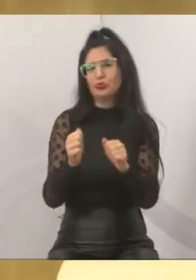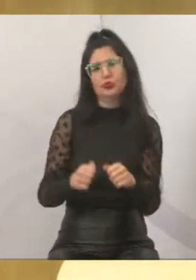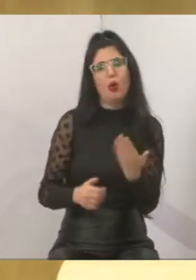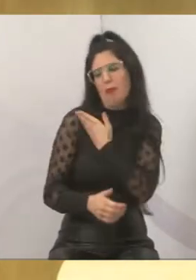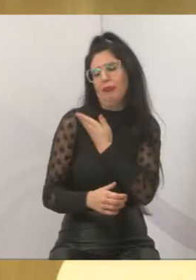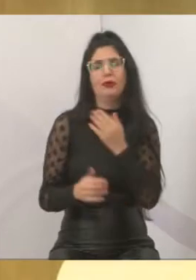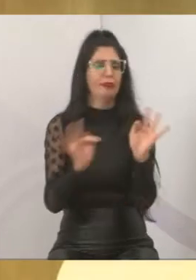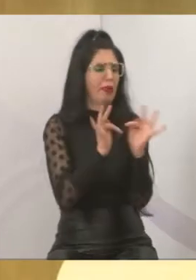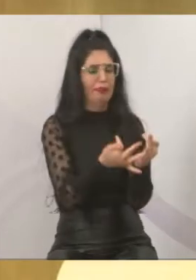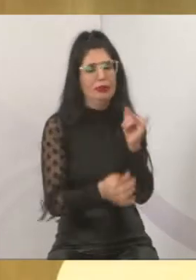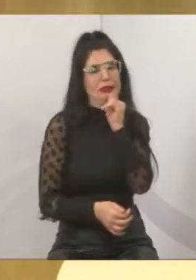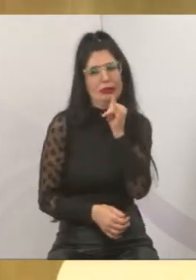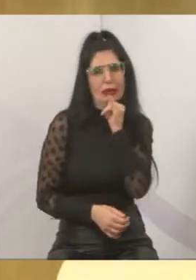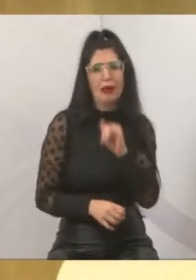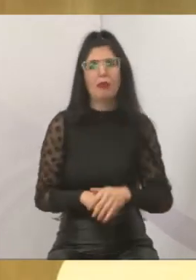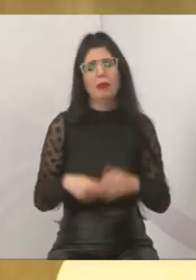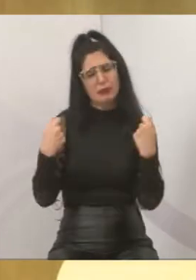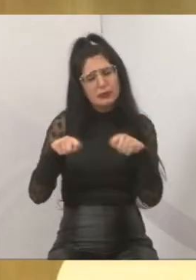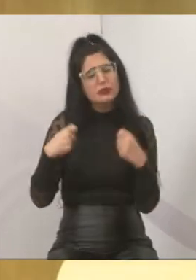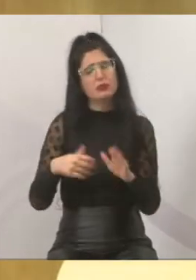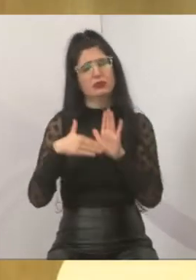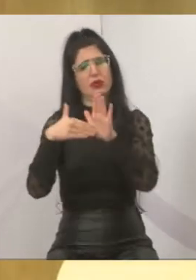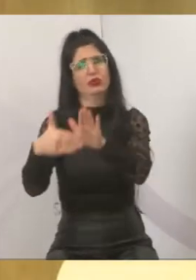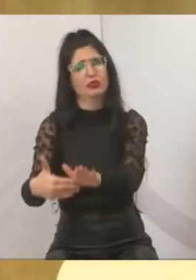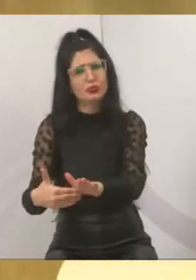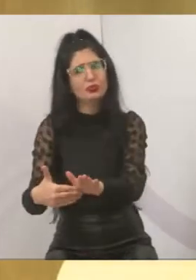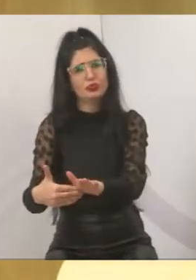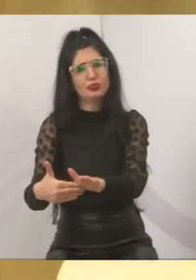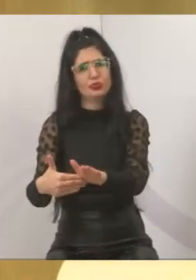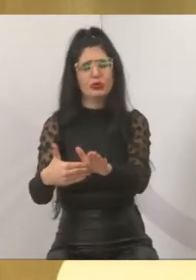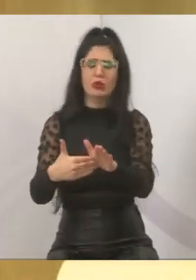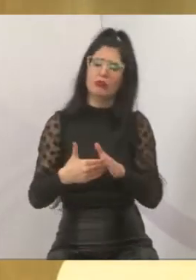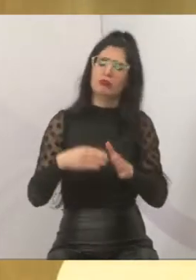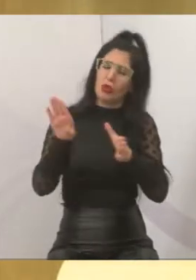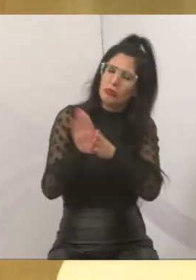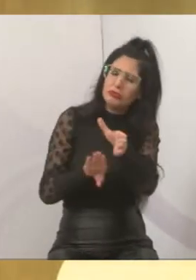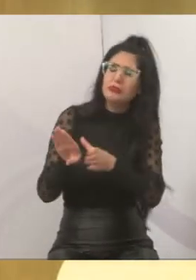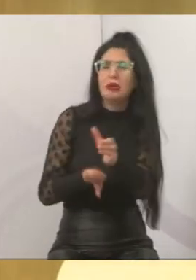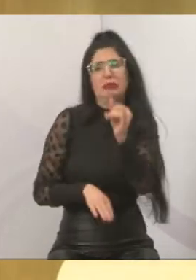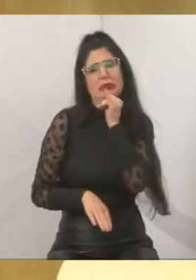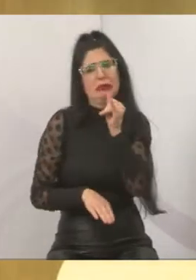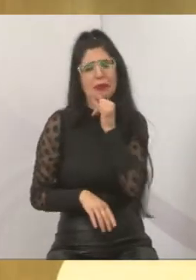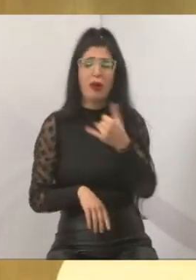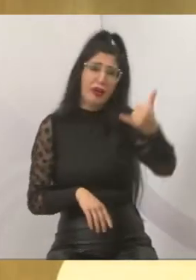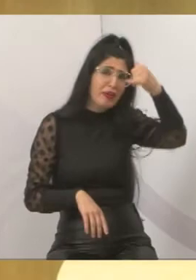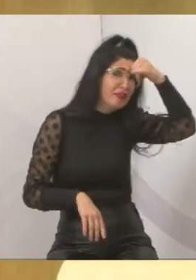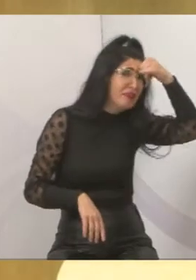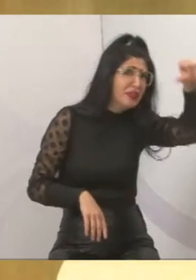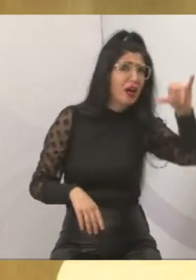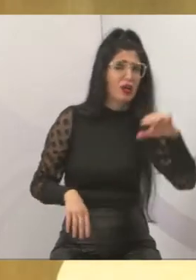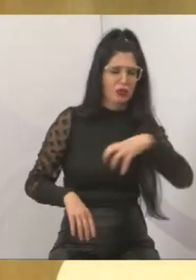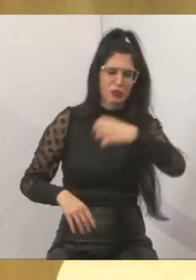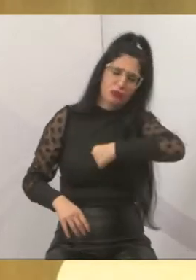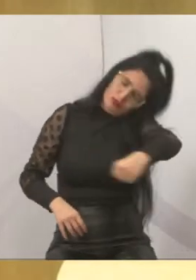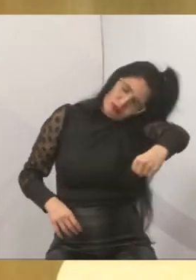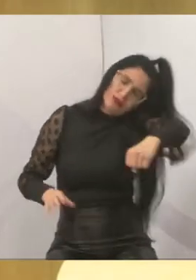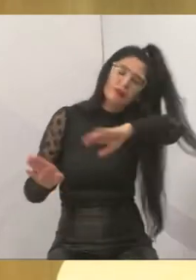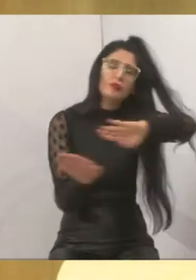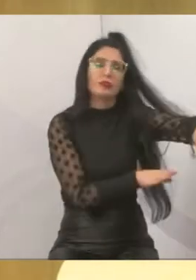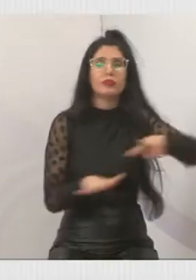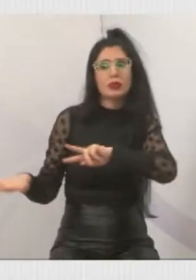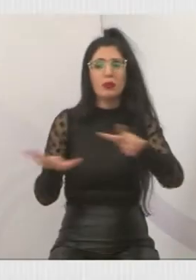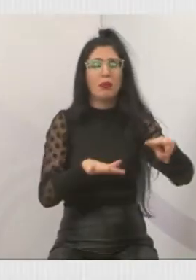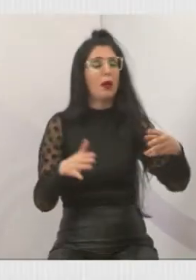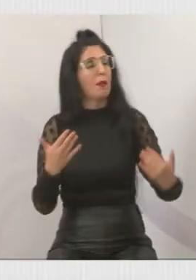lado pedindo socorro. Falando ainda em outro projeto da nossa autoria, semana passada quero agradecer, foi aprovado por unanimidade